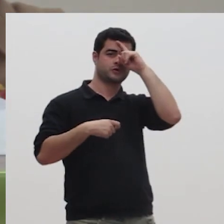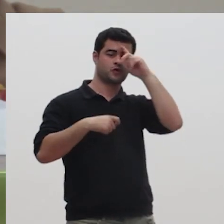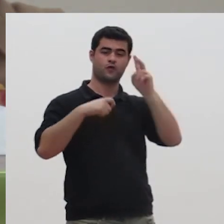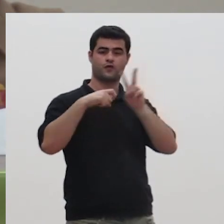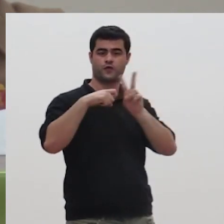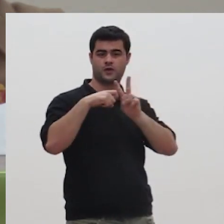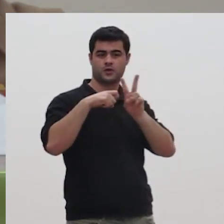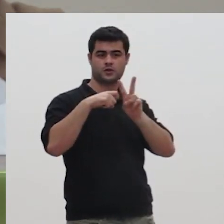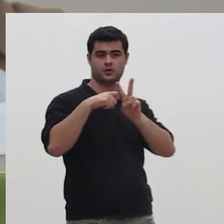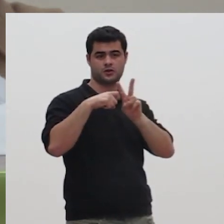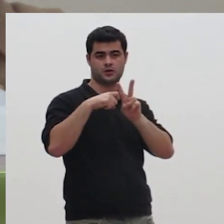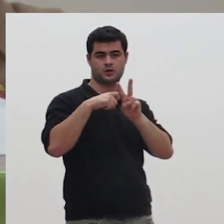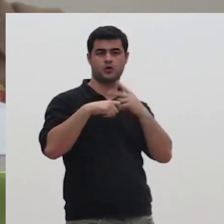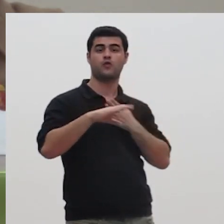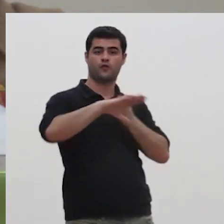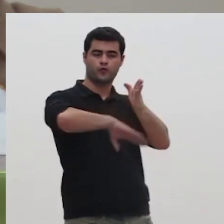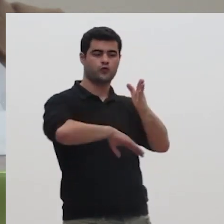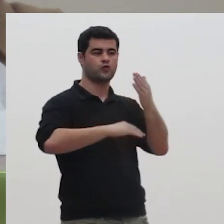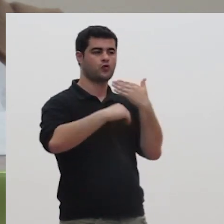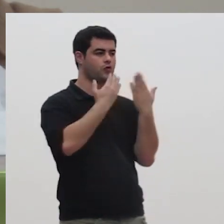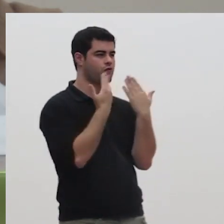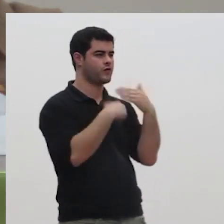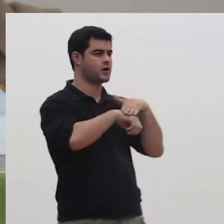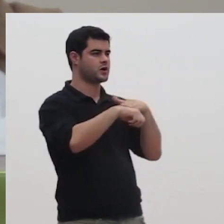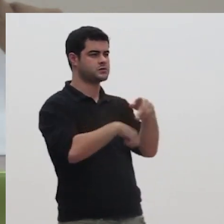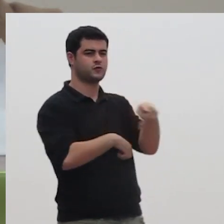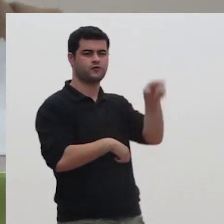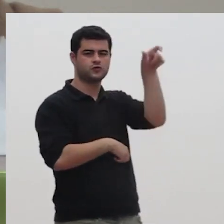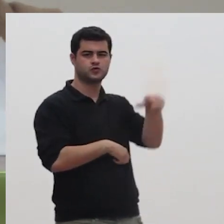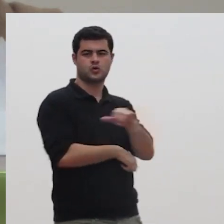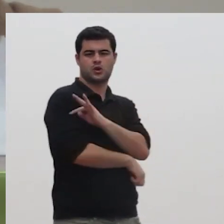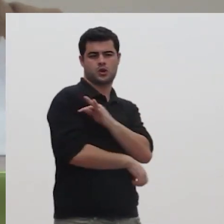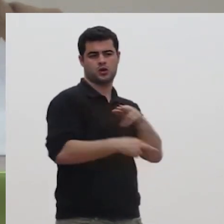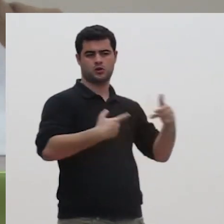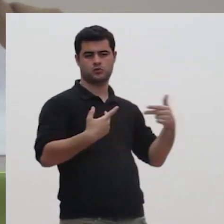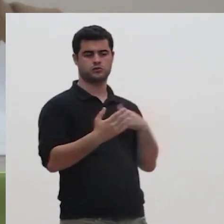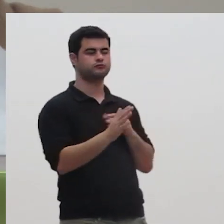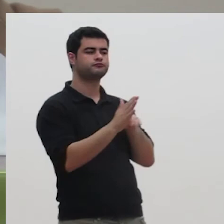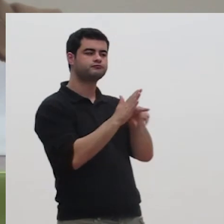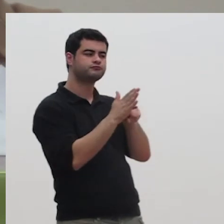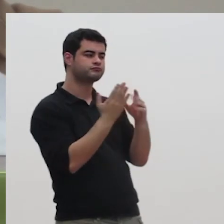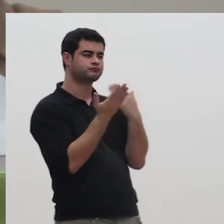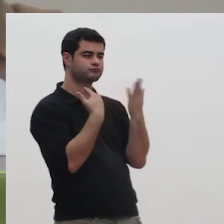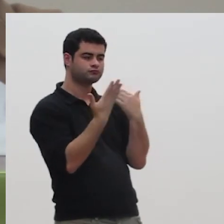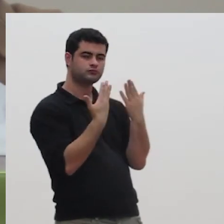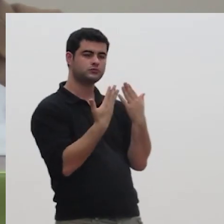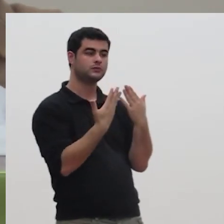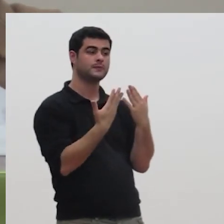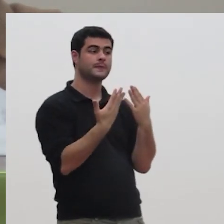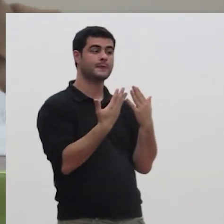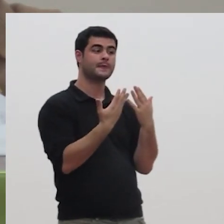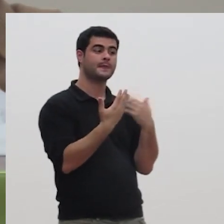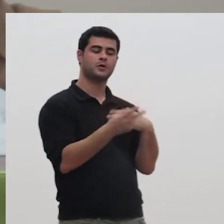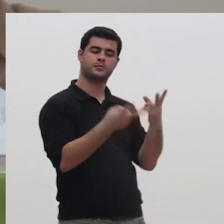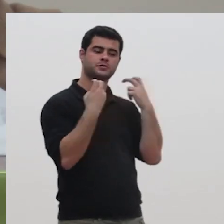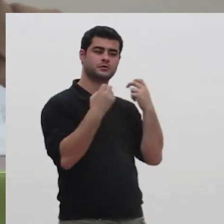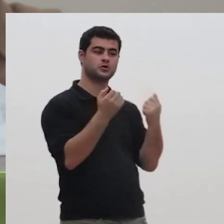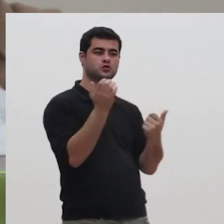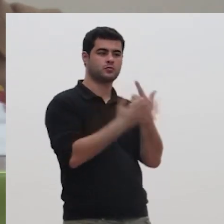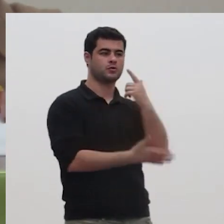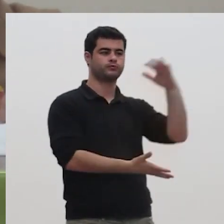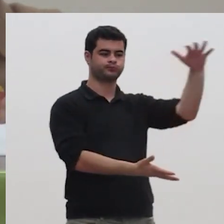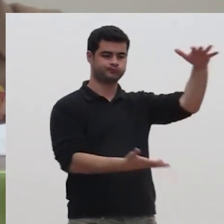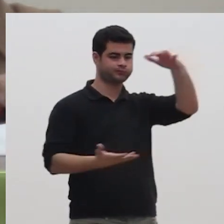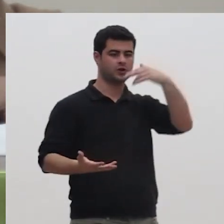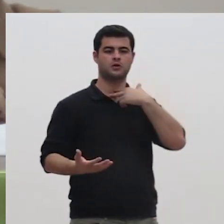conversar com os professores e técnicos, eu vi que existe um grande equipamento que foi comprado por meio de um edital vitorioso, que